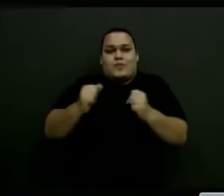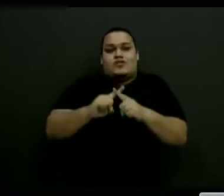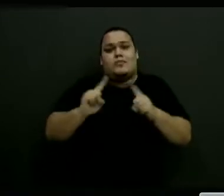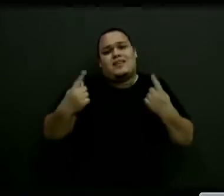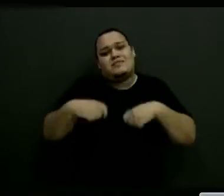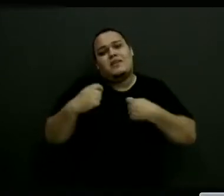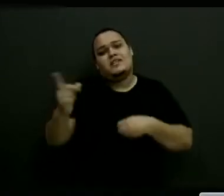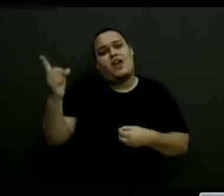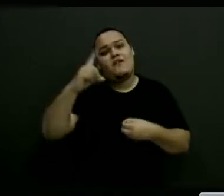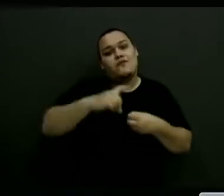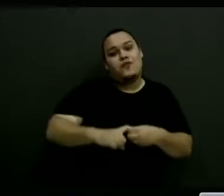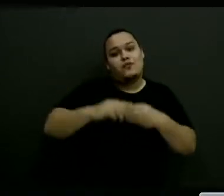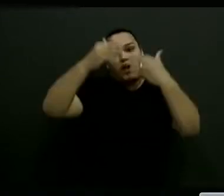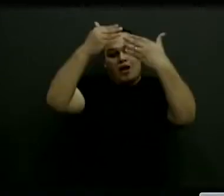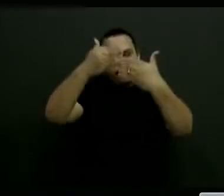para fazer a obra de Deus